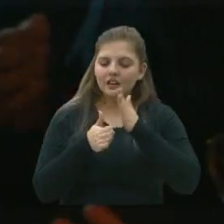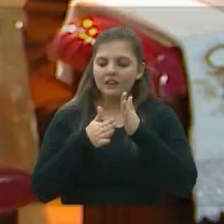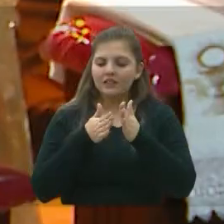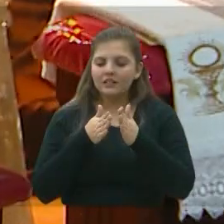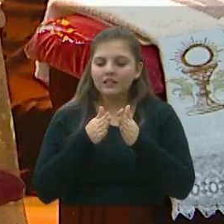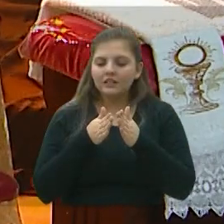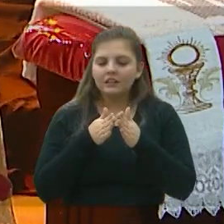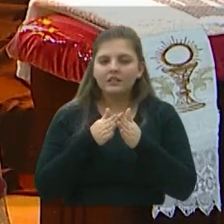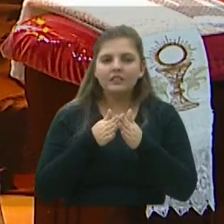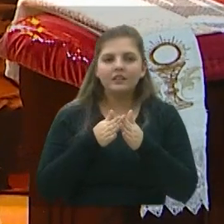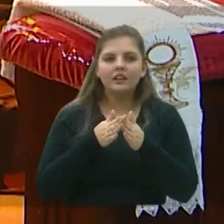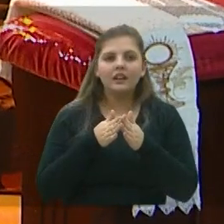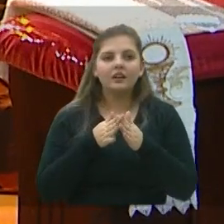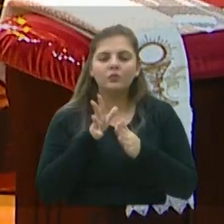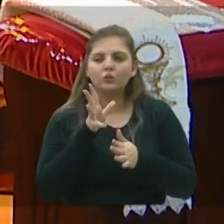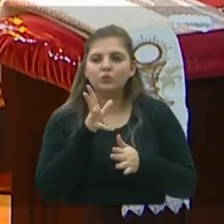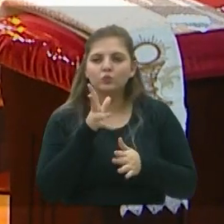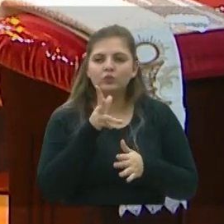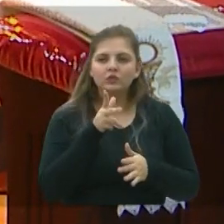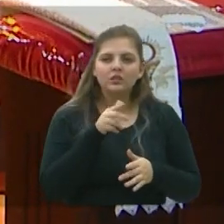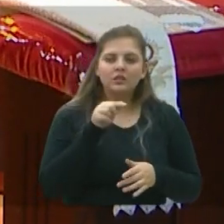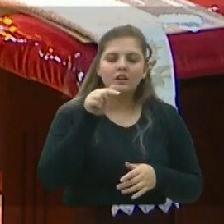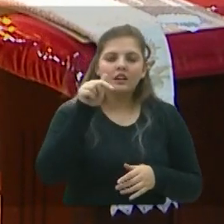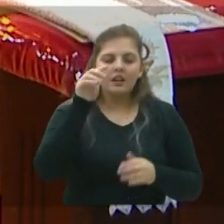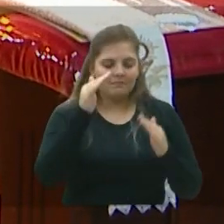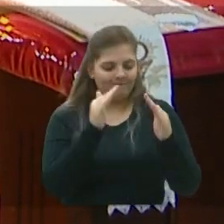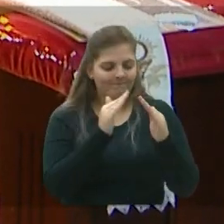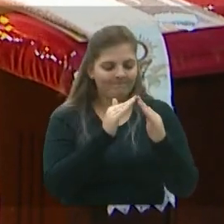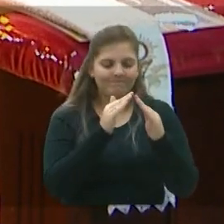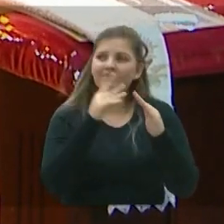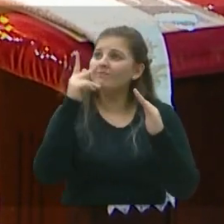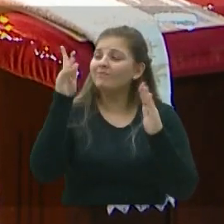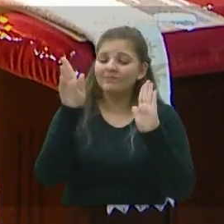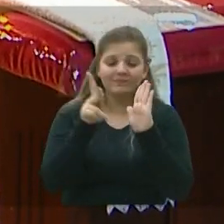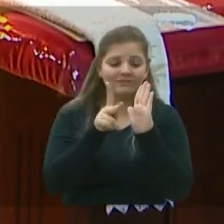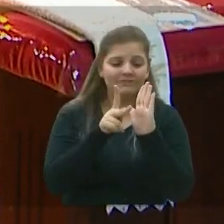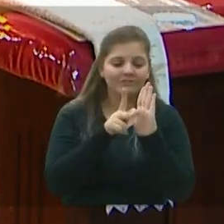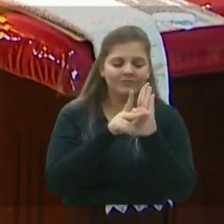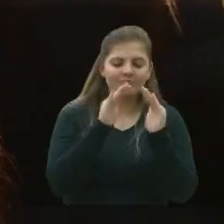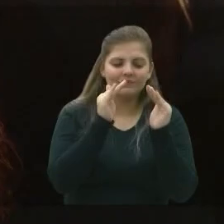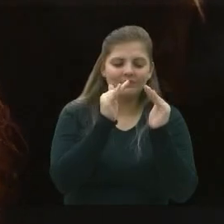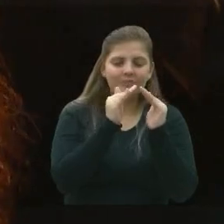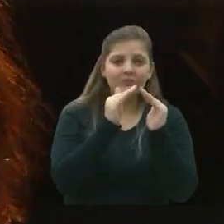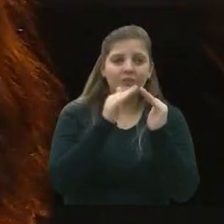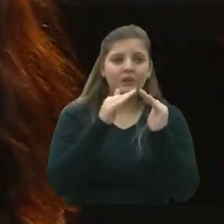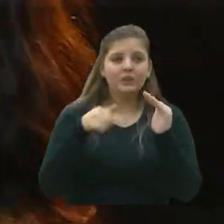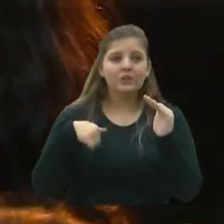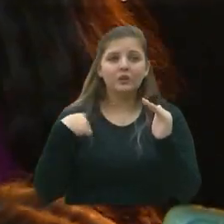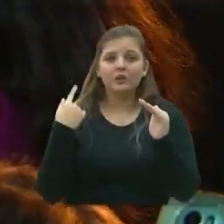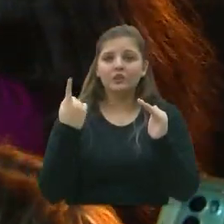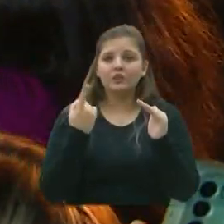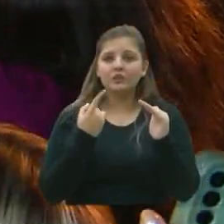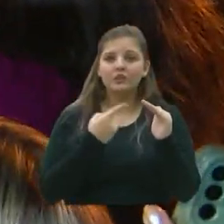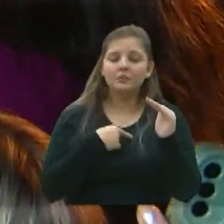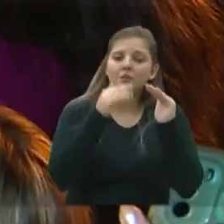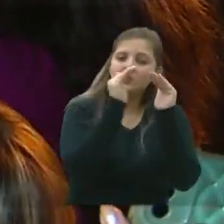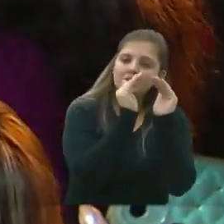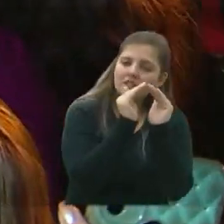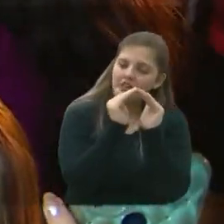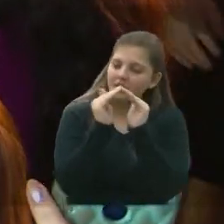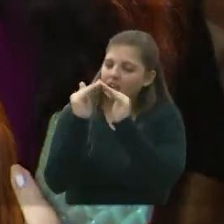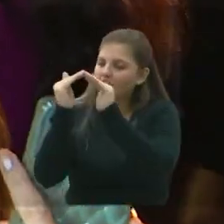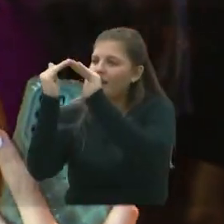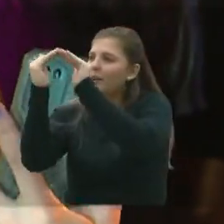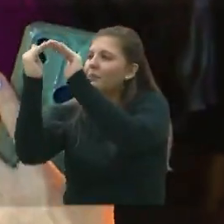Sussurrando essa casa. Essa casa é sua casa, nós